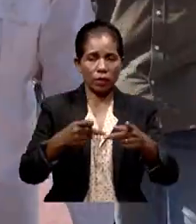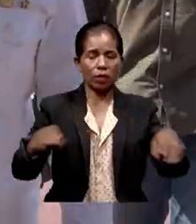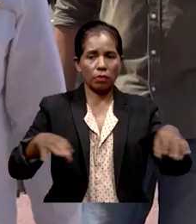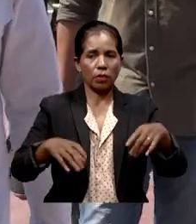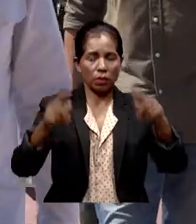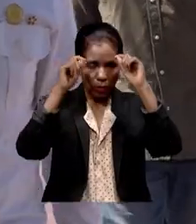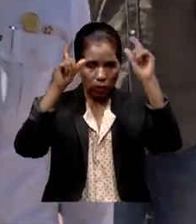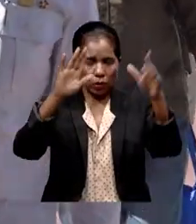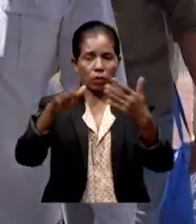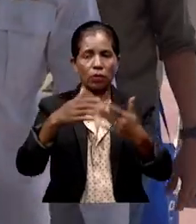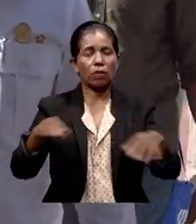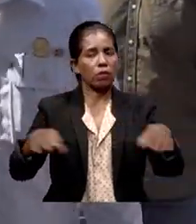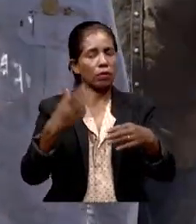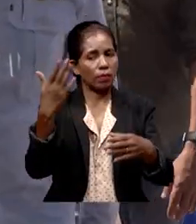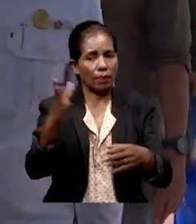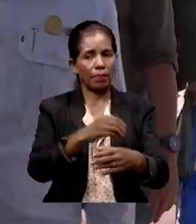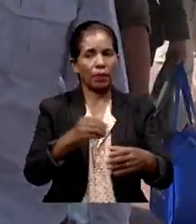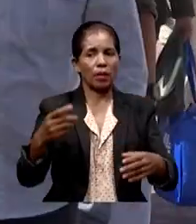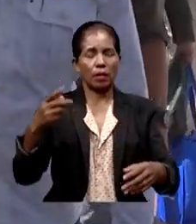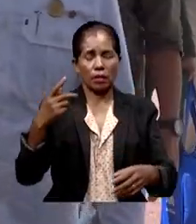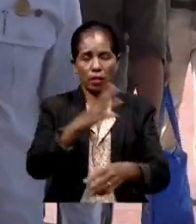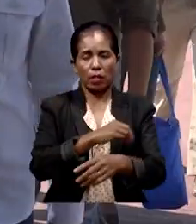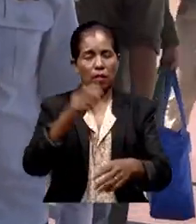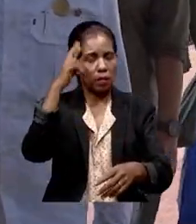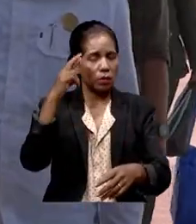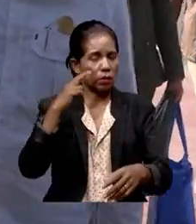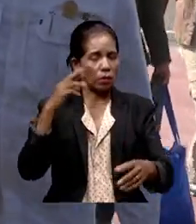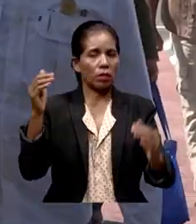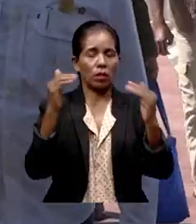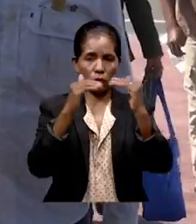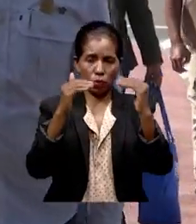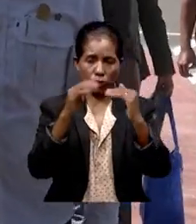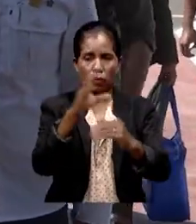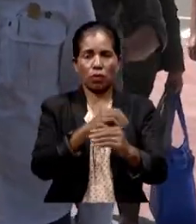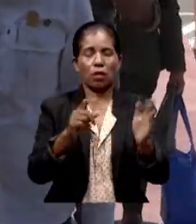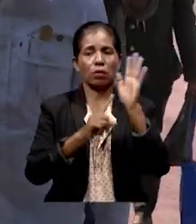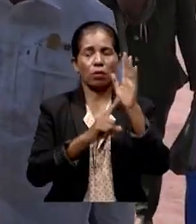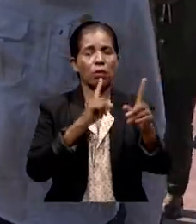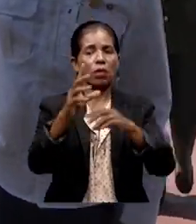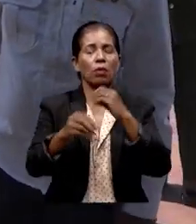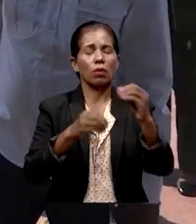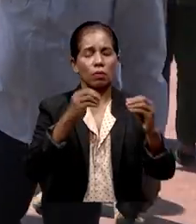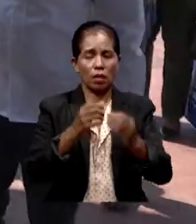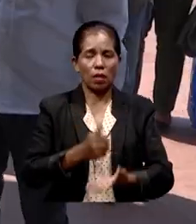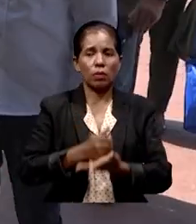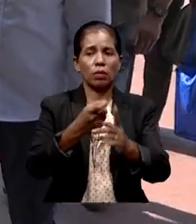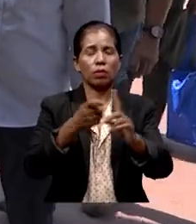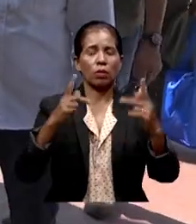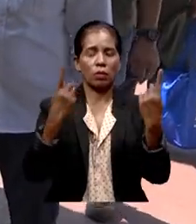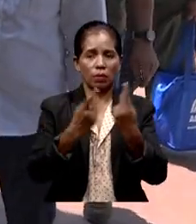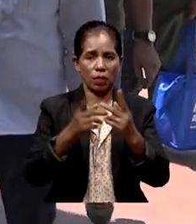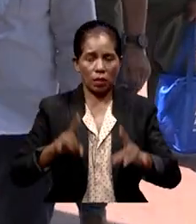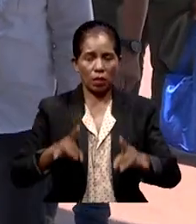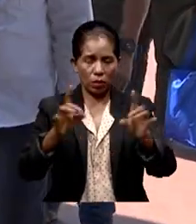Timor-Leste serviço ba. Iha Tasmania Ramos Horta participa palestra ida, no hato discurso holi crítica makas atendimento husi empresa